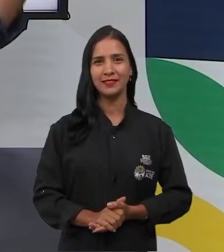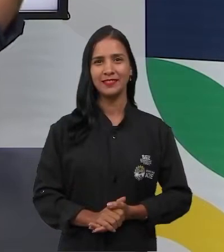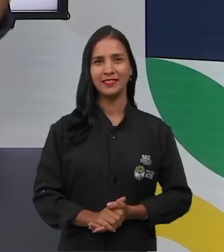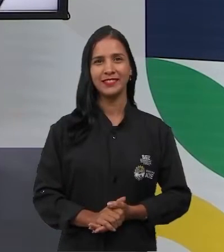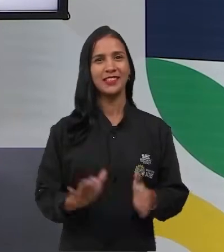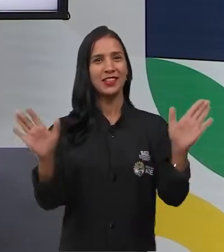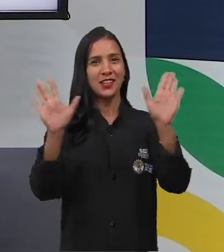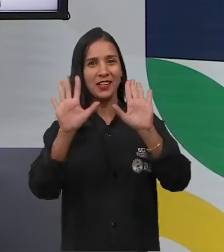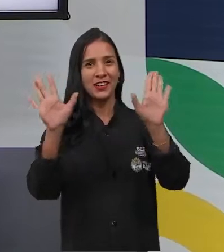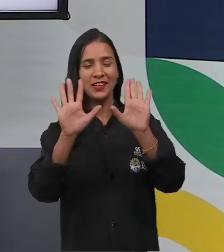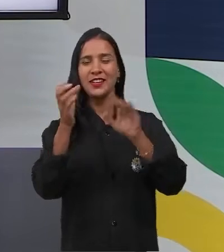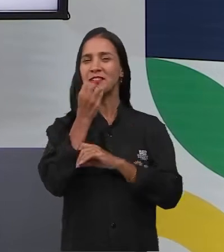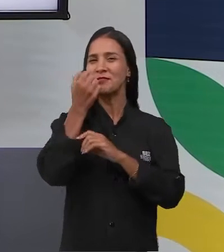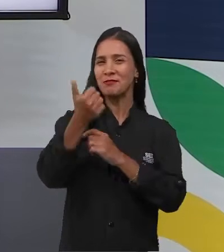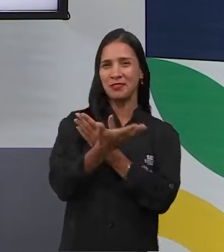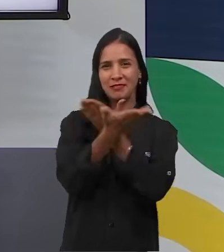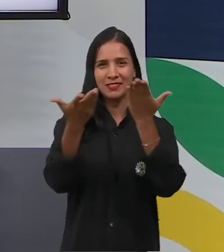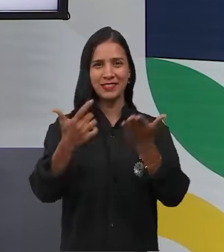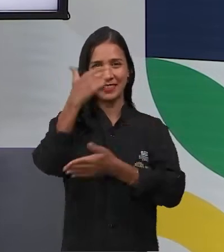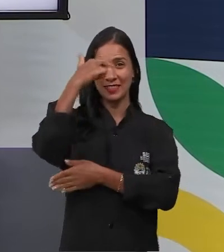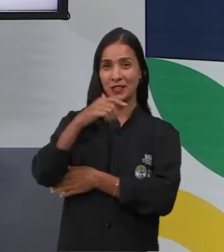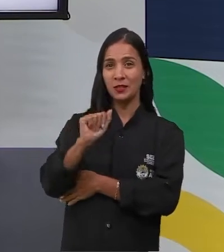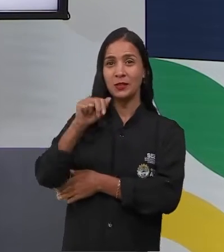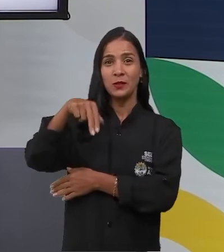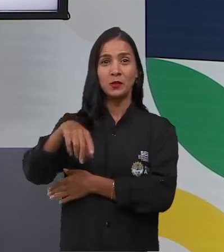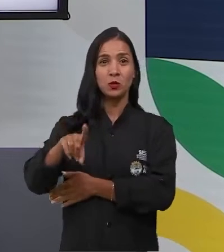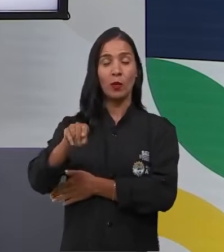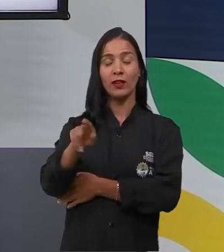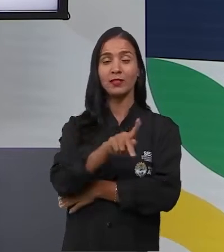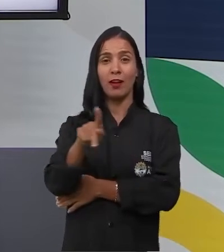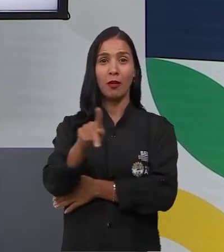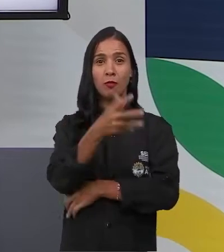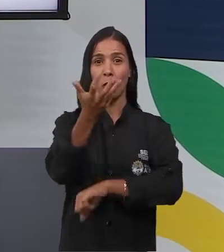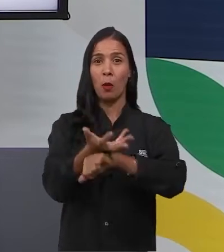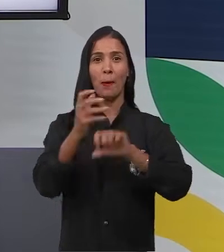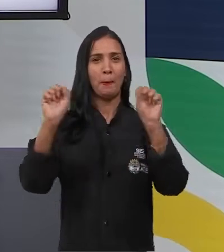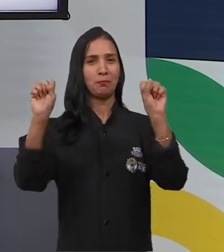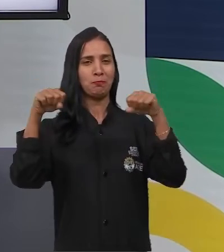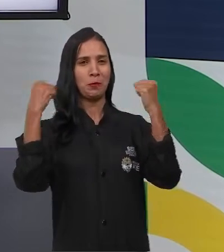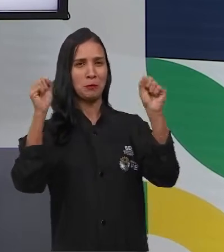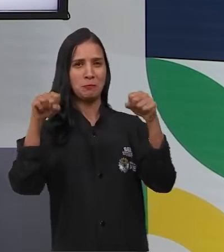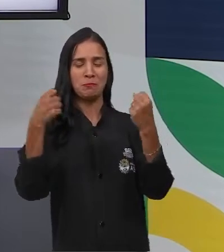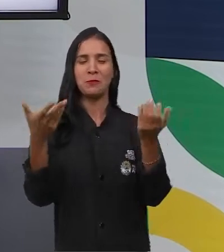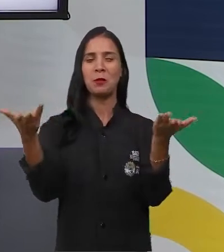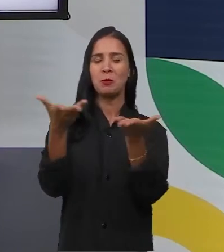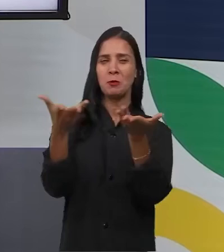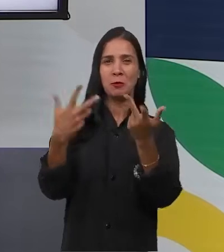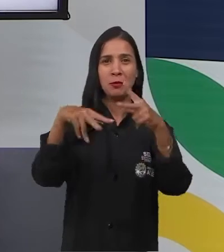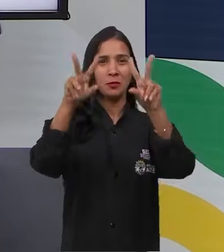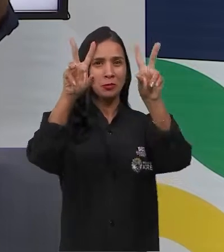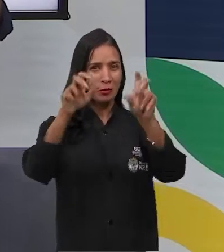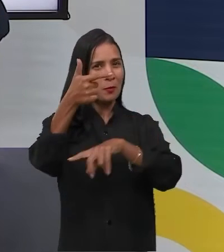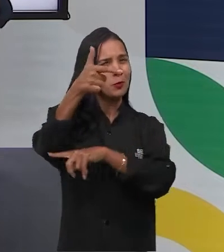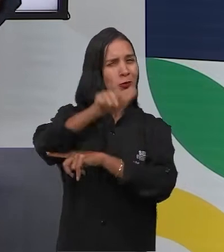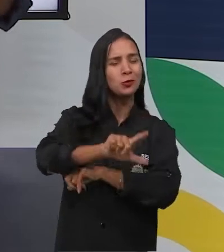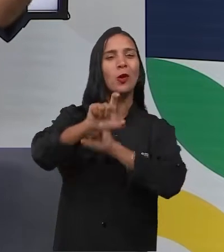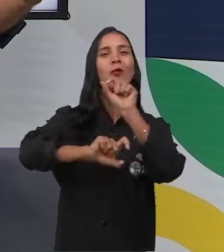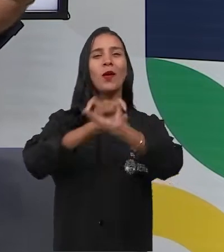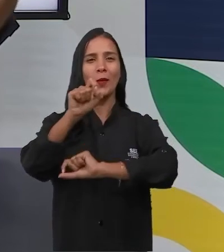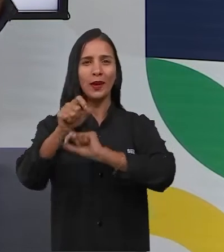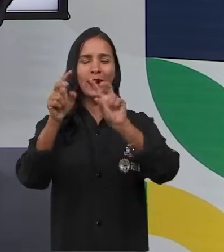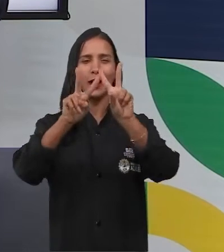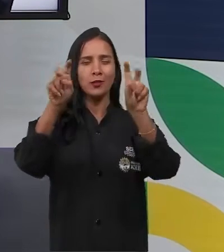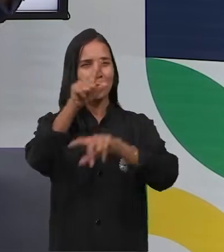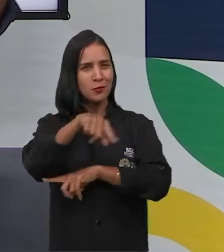E aí, tudo bem com vocês? Eu sou o André Vasconcelos, professor de Educação Física, pronto para abordar mais uma vez um assunto delicinha que